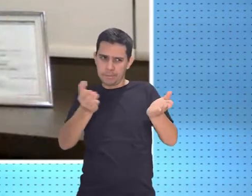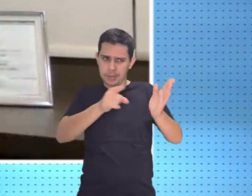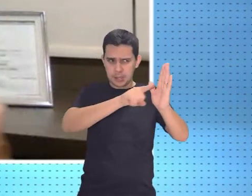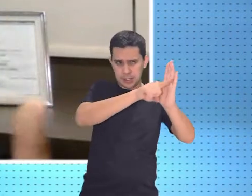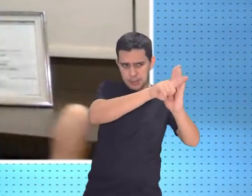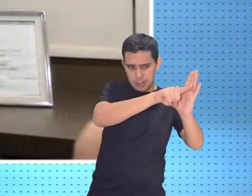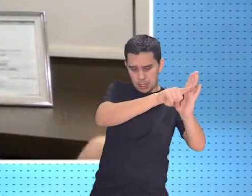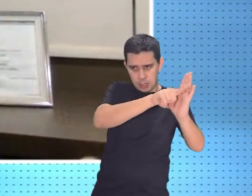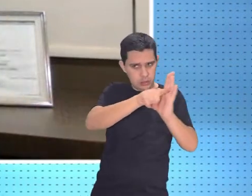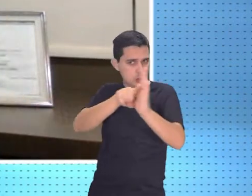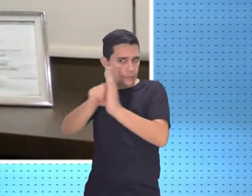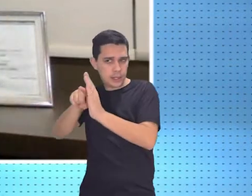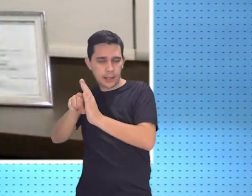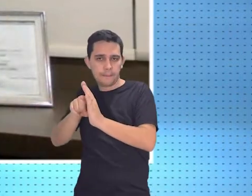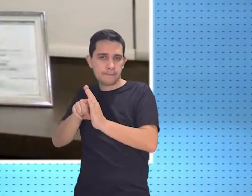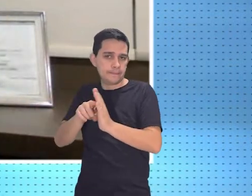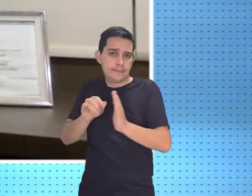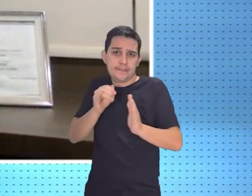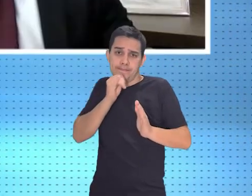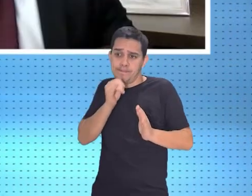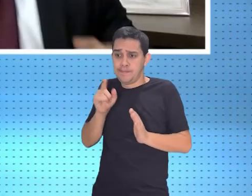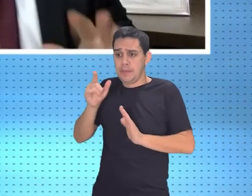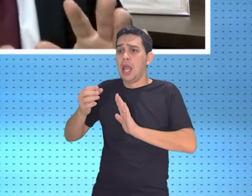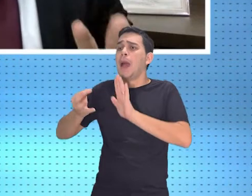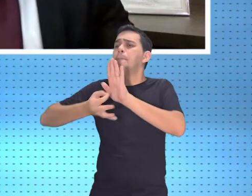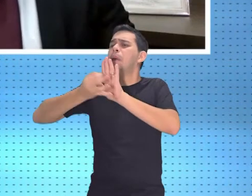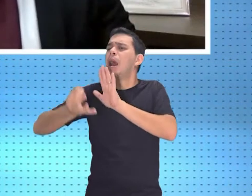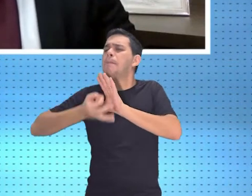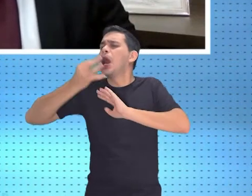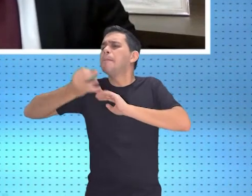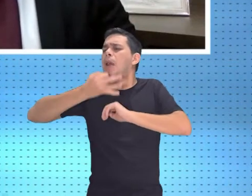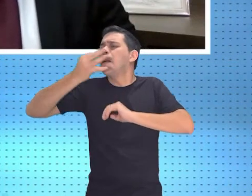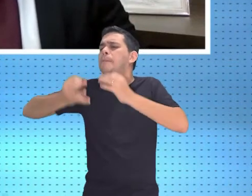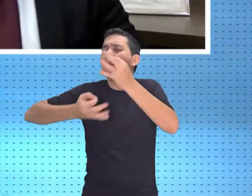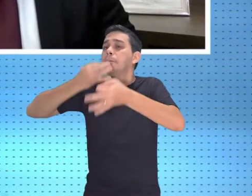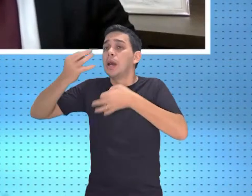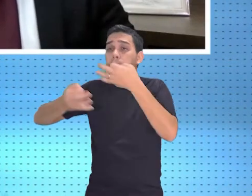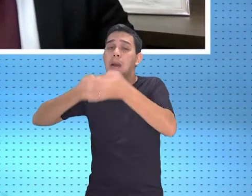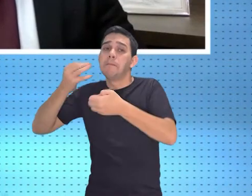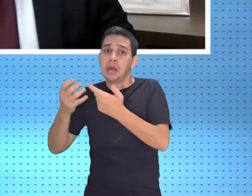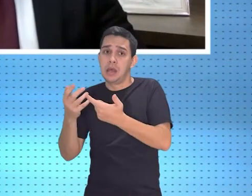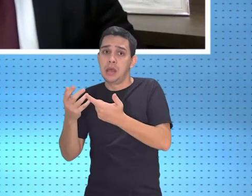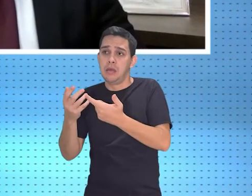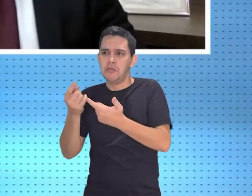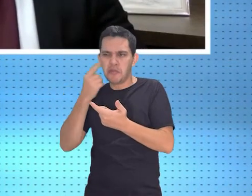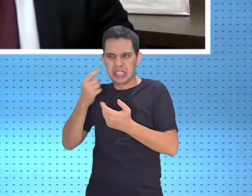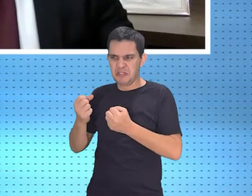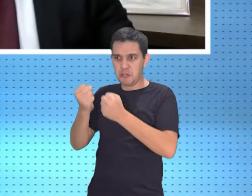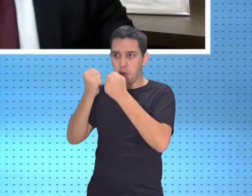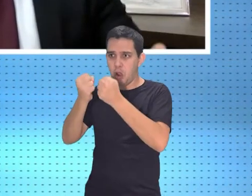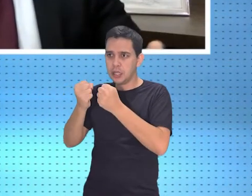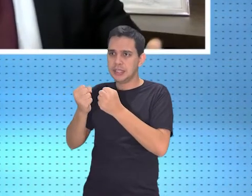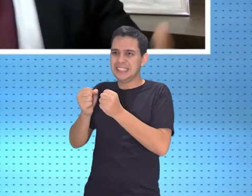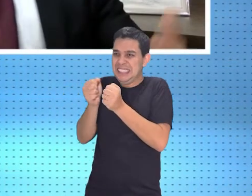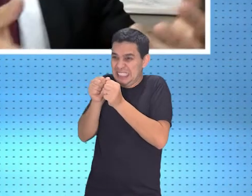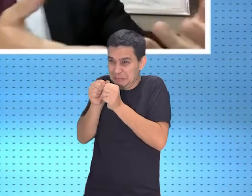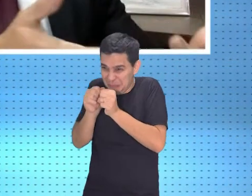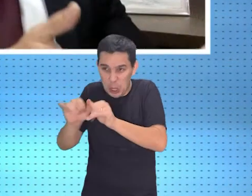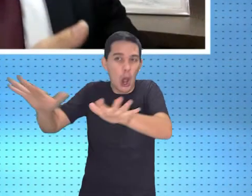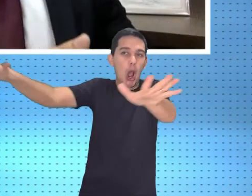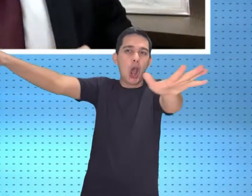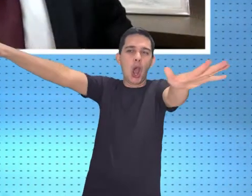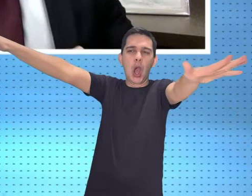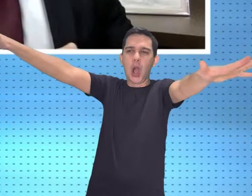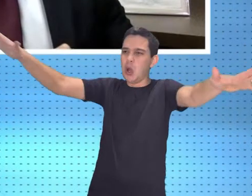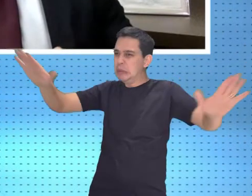a proporcionalidade. Então, diante de cada caso concreto, é que se vai analisar se houve